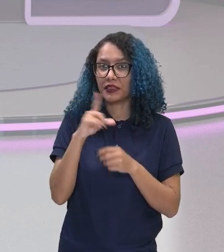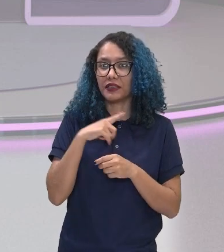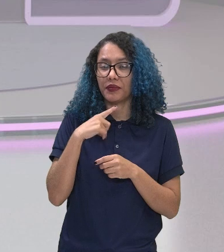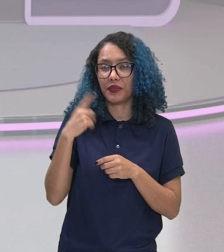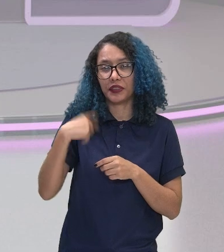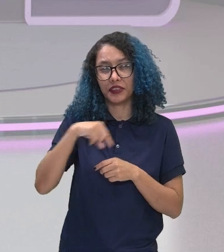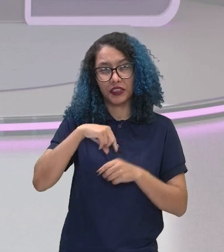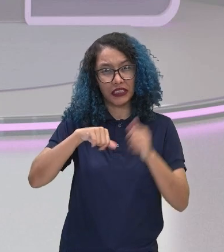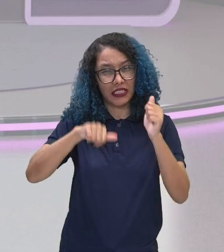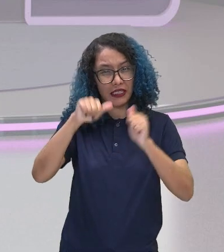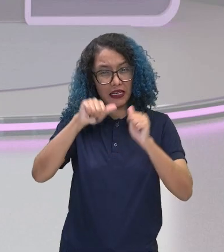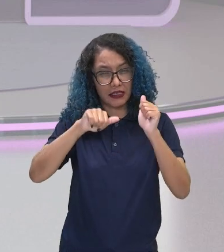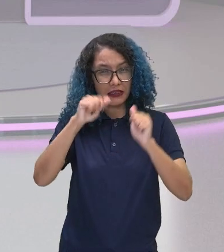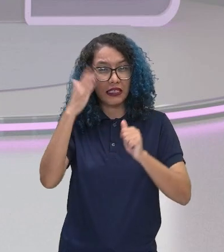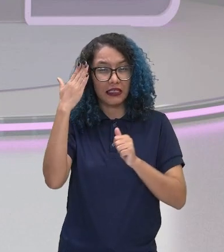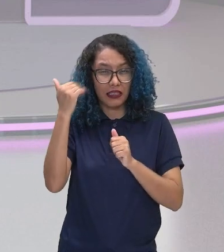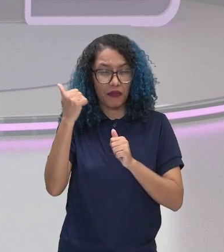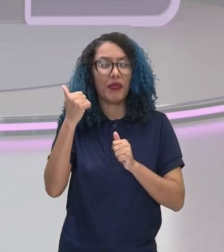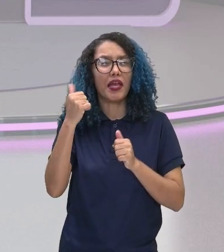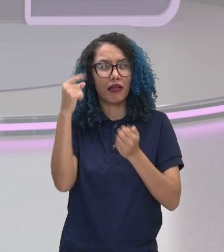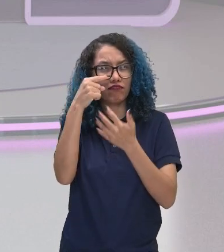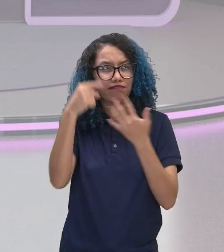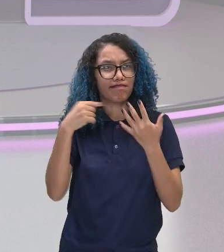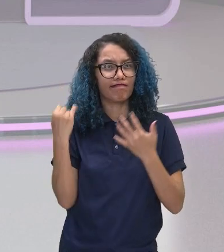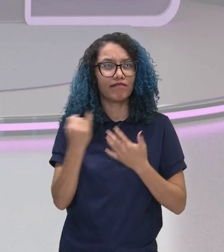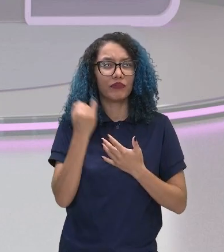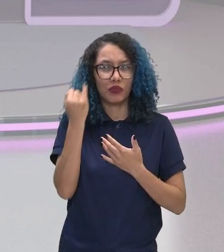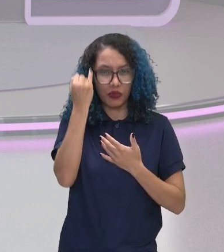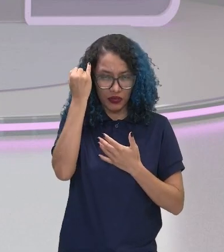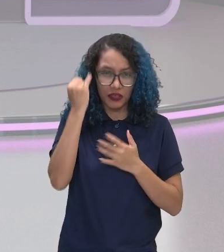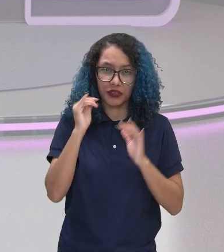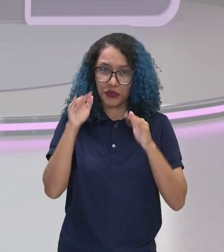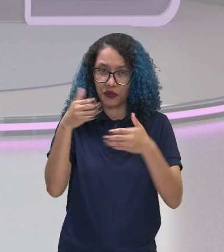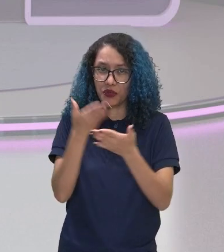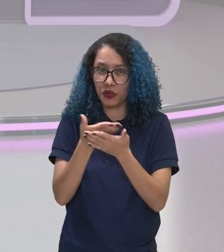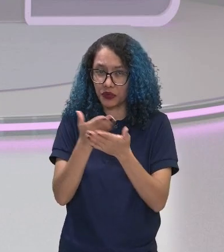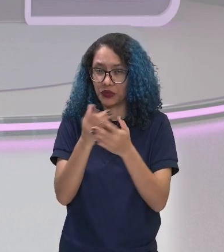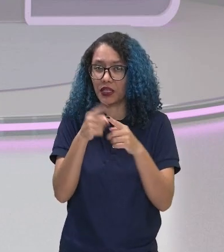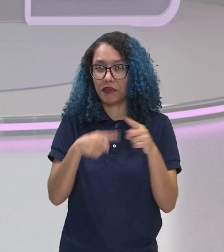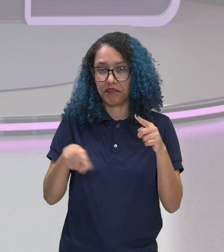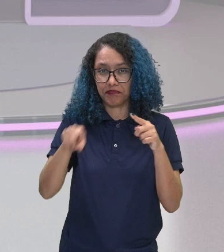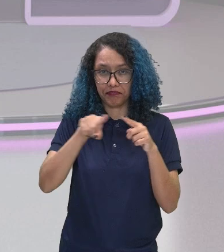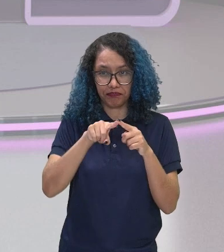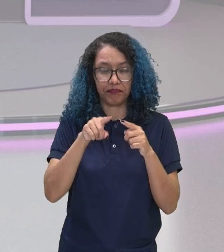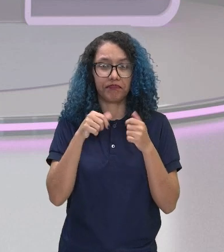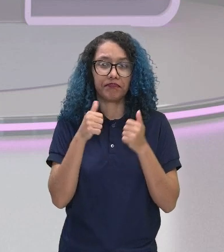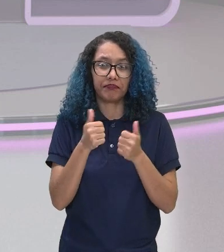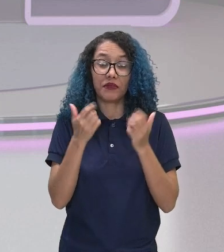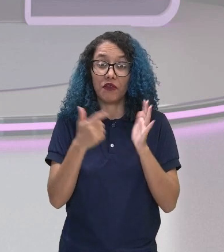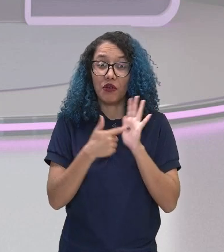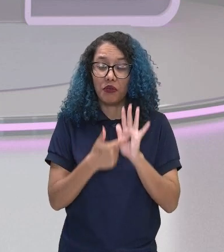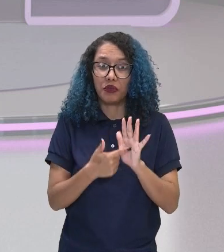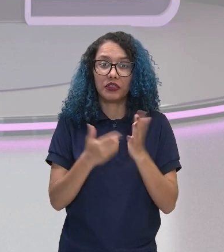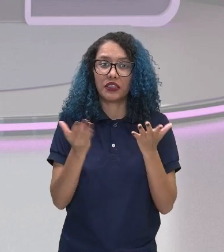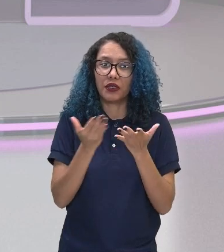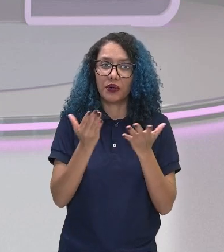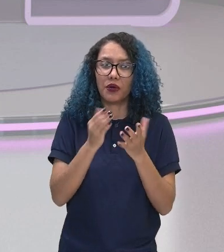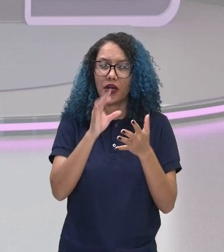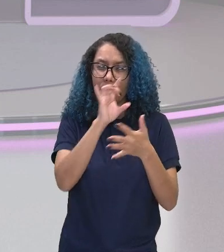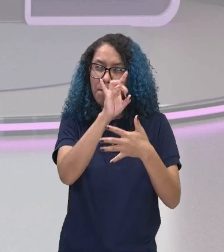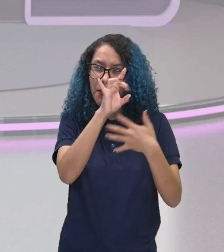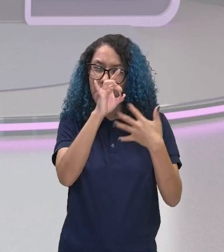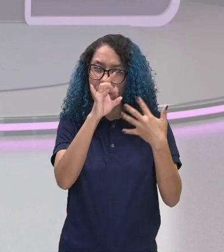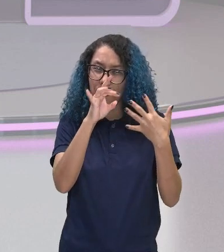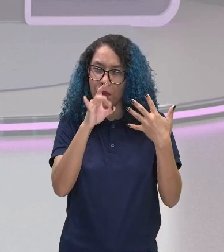alguns elementos que são elementos importantes no estudo de uma circunferência. E aí eu vou mostrar para você aqui cada um